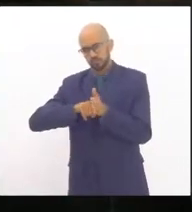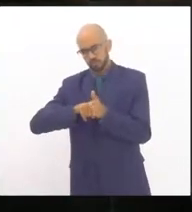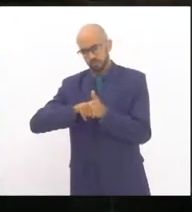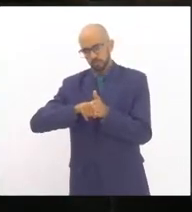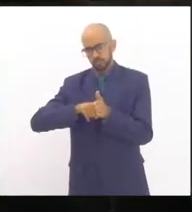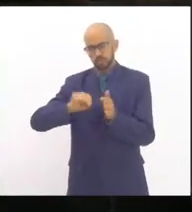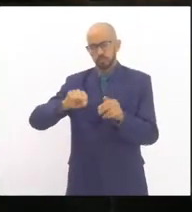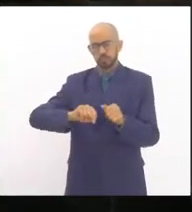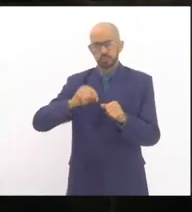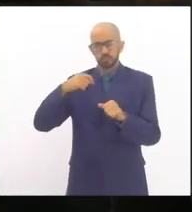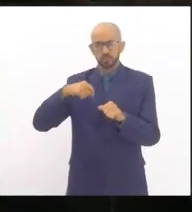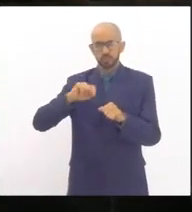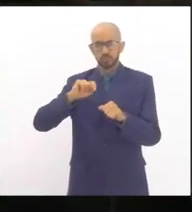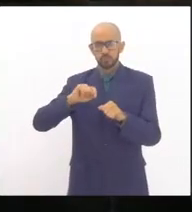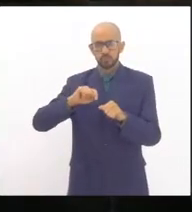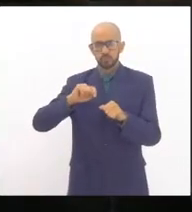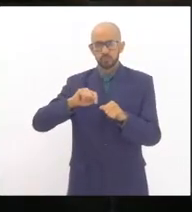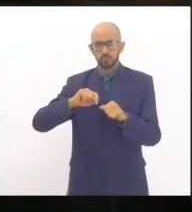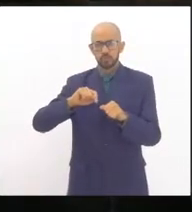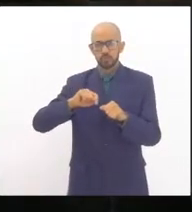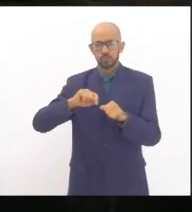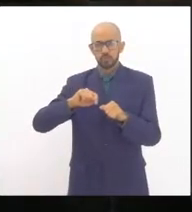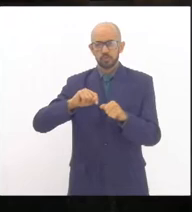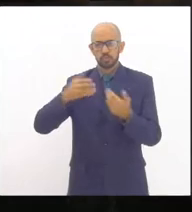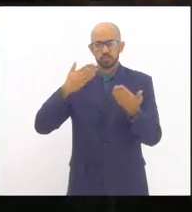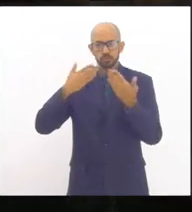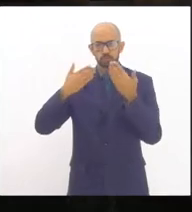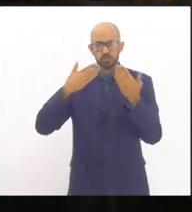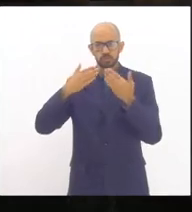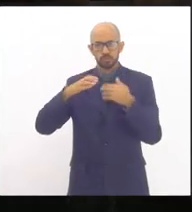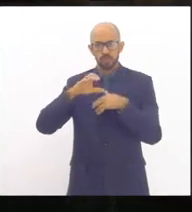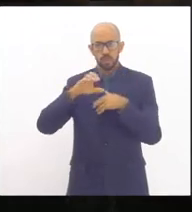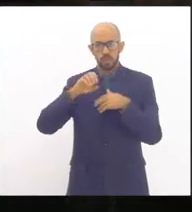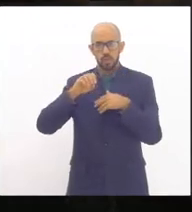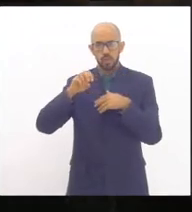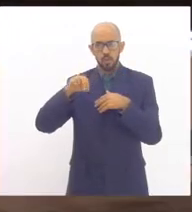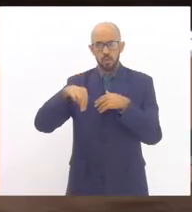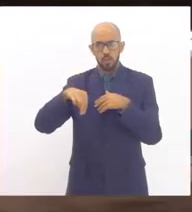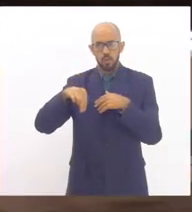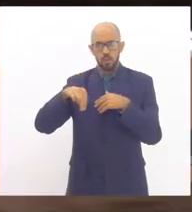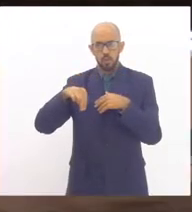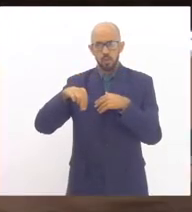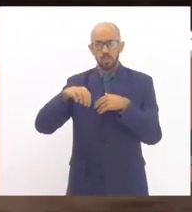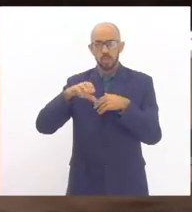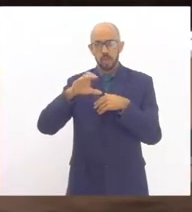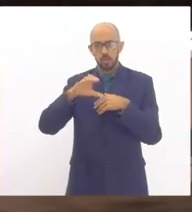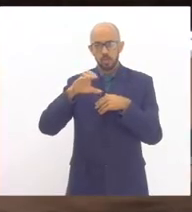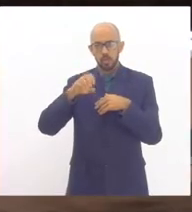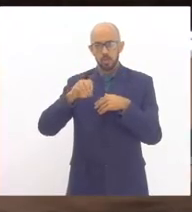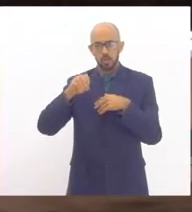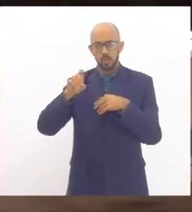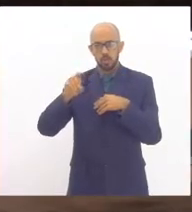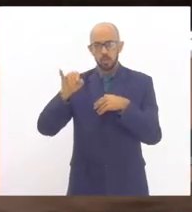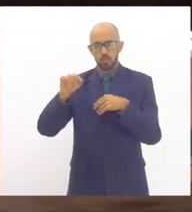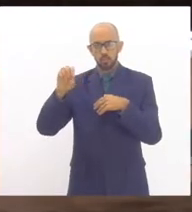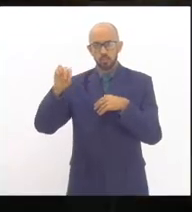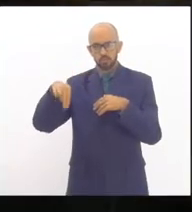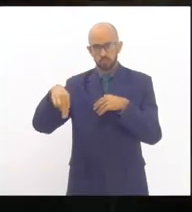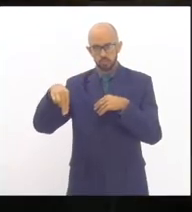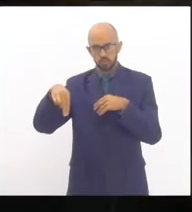dos distritos relacionados a codin em parceria com a crise